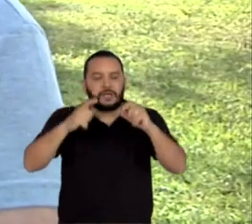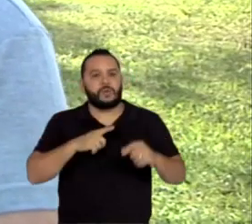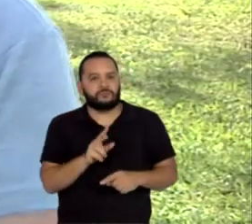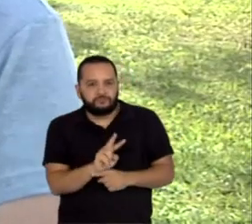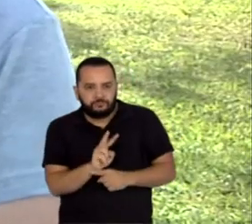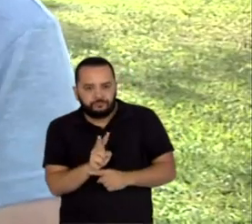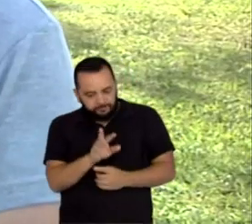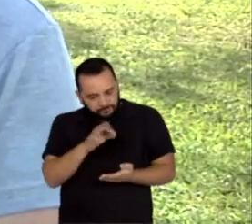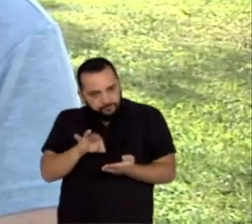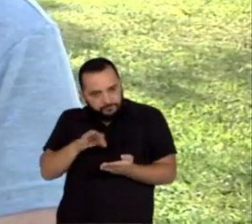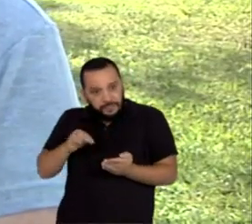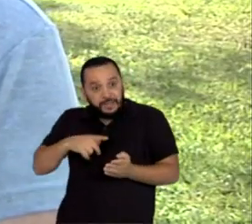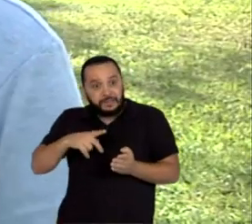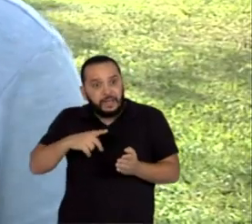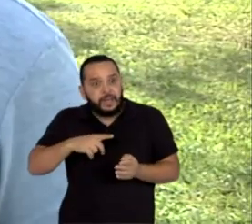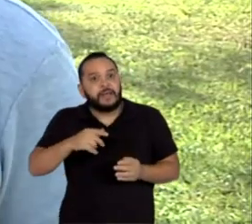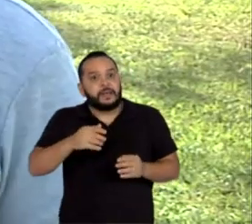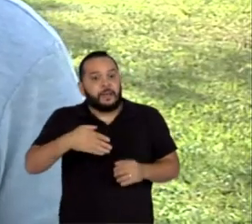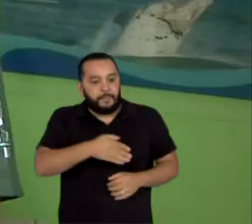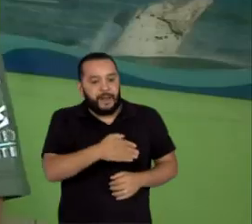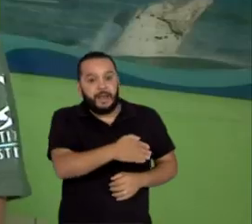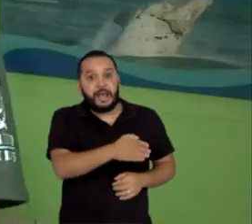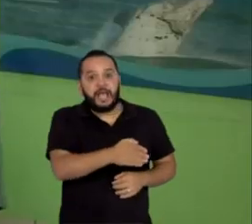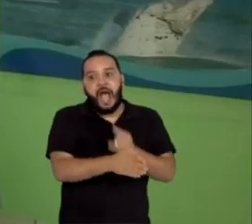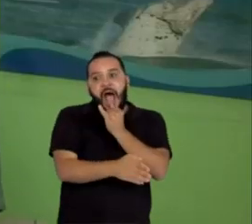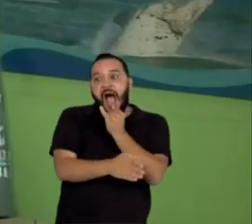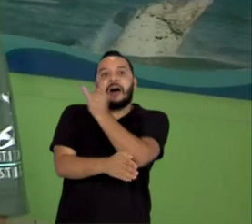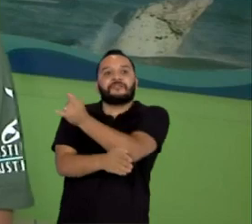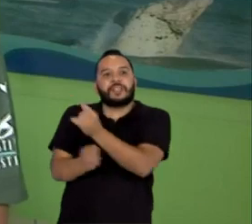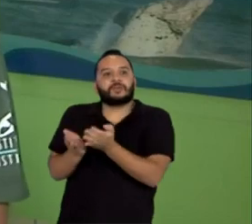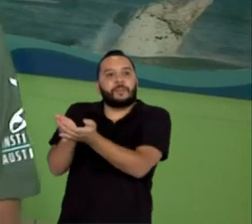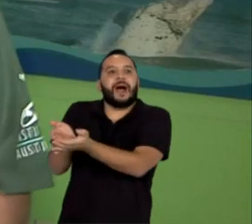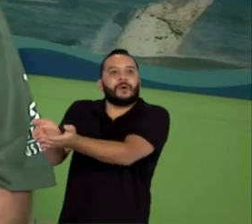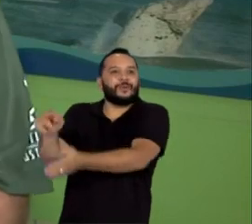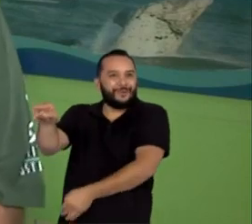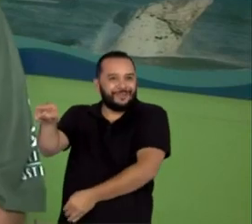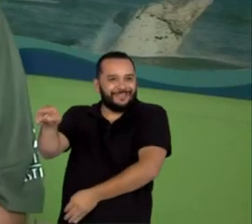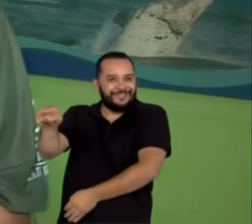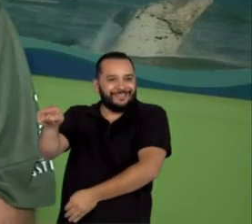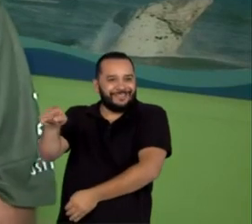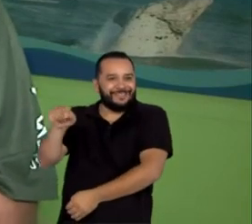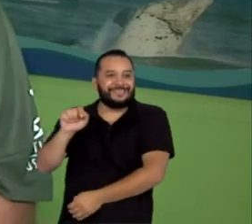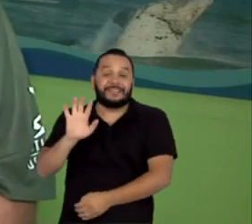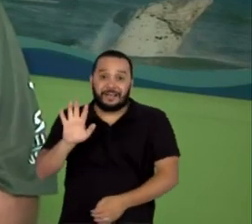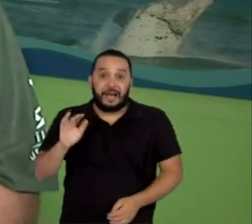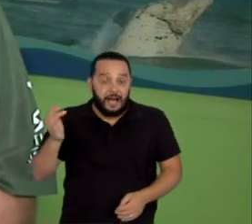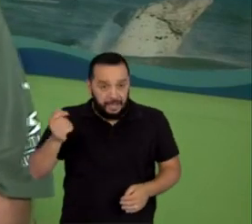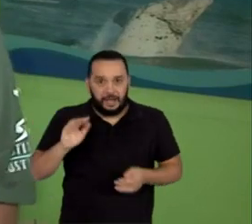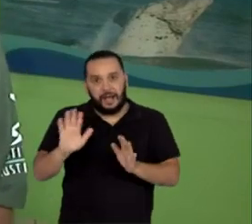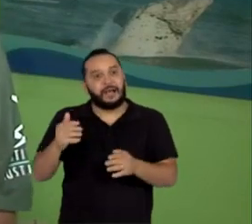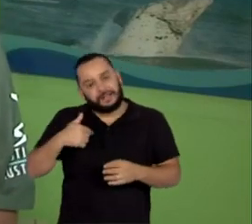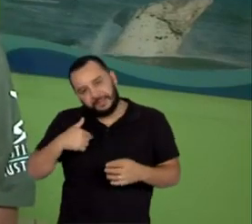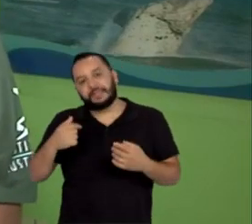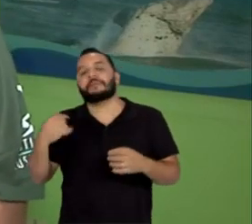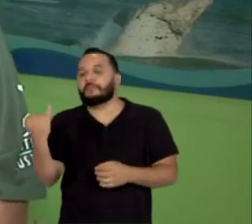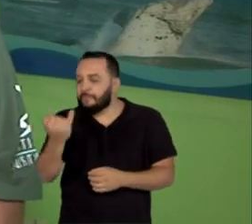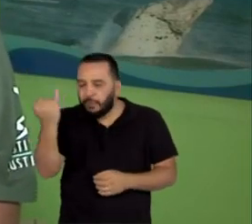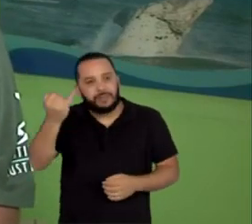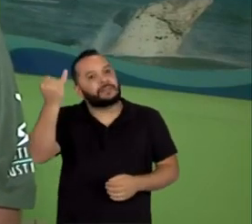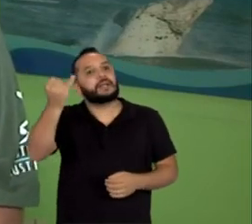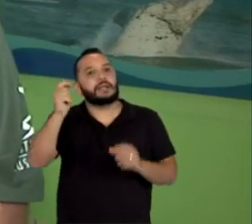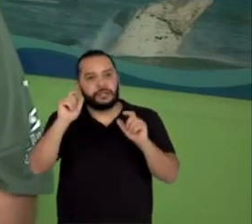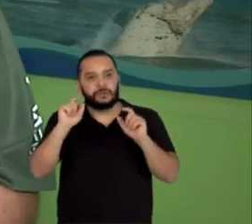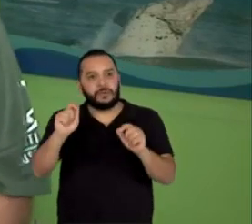monitorando. Se tem alguma baleia na área, eles pegam e nos avisam. Aonde a baleia está é onde as pessoas estão. Então, isso é importante a